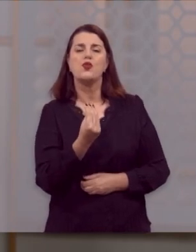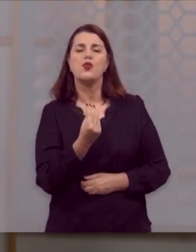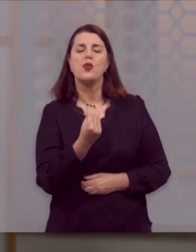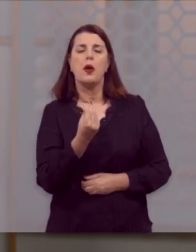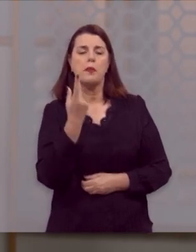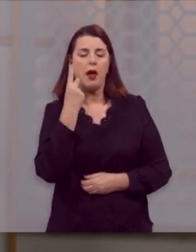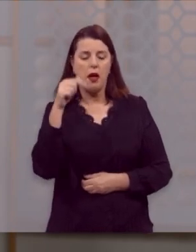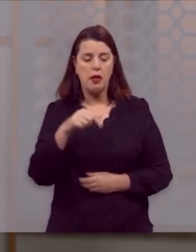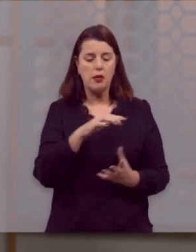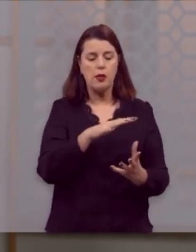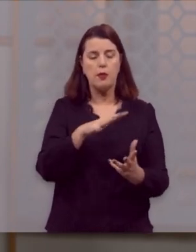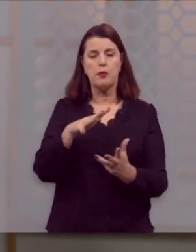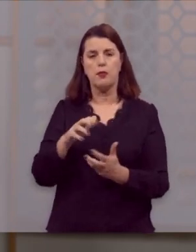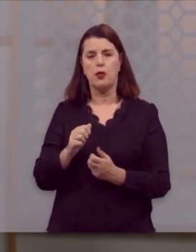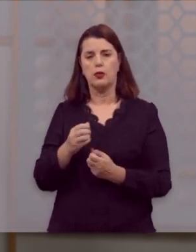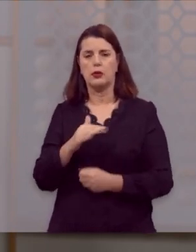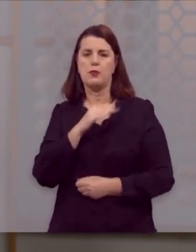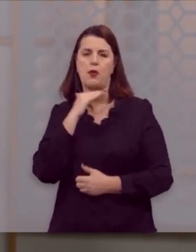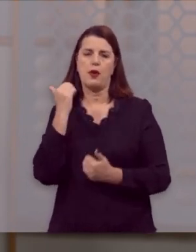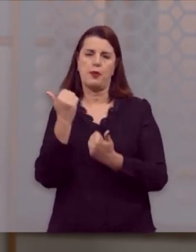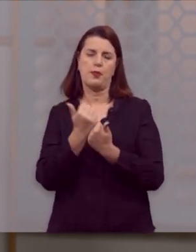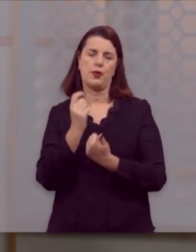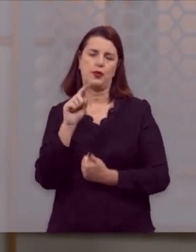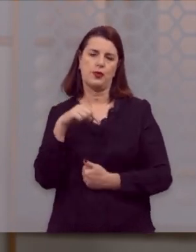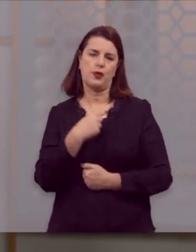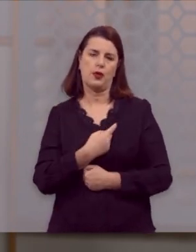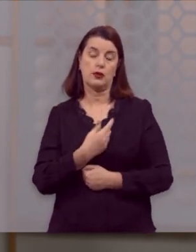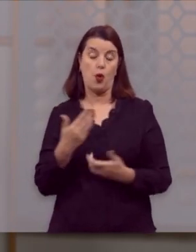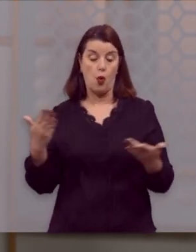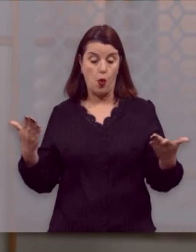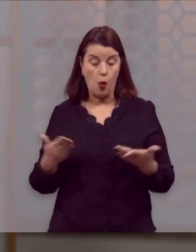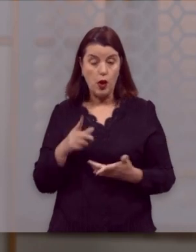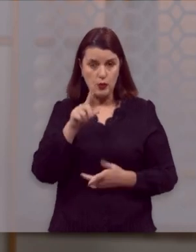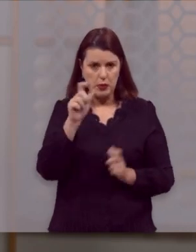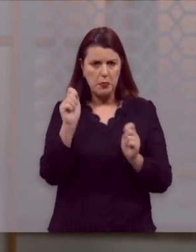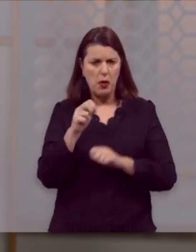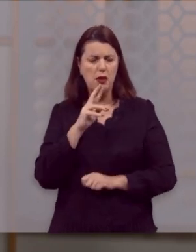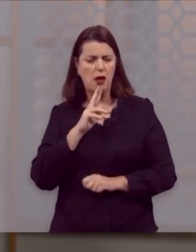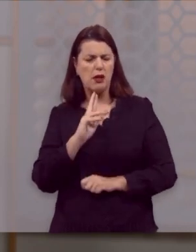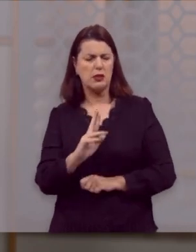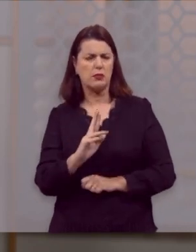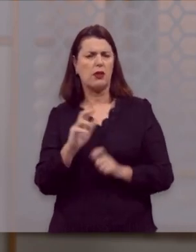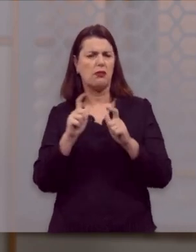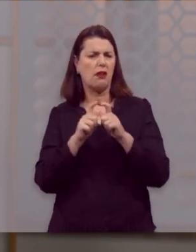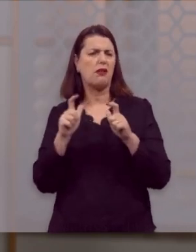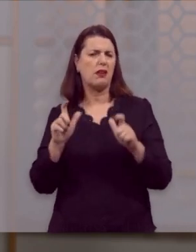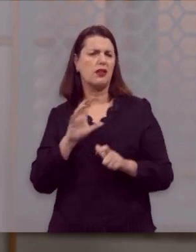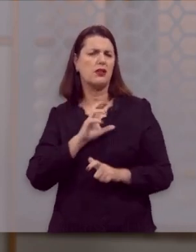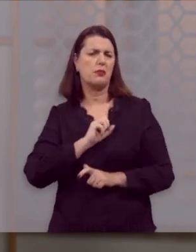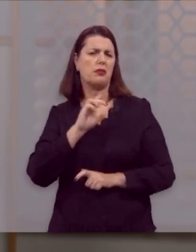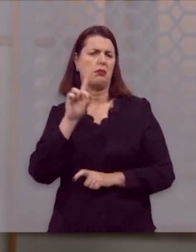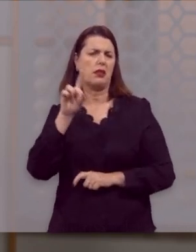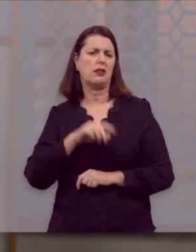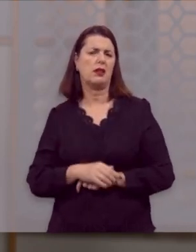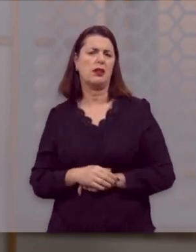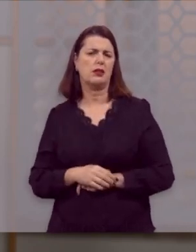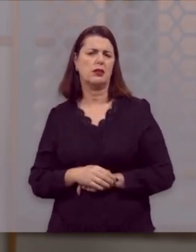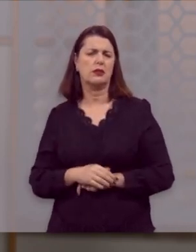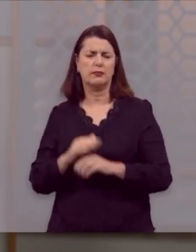vir a este mundo e dar a sua vida por nós. Hoje você pode responder a este grande amor de